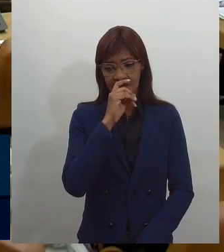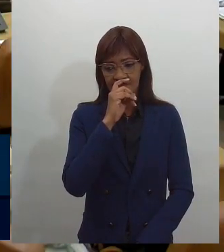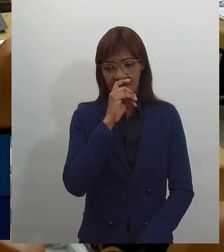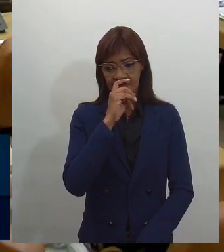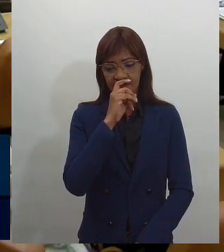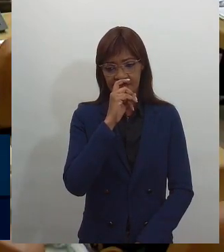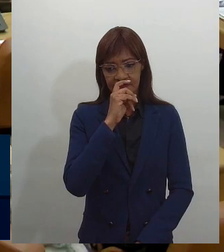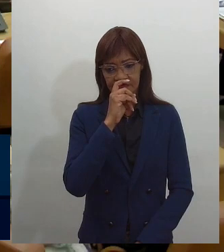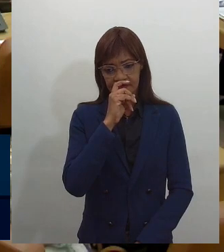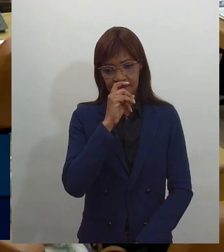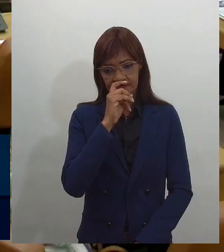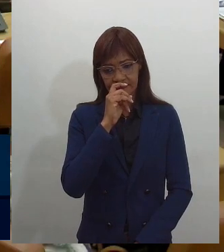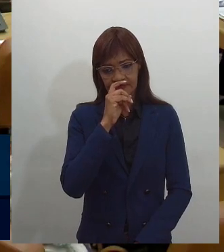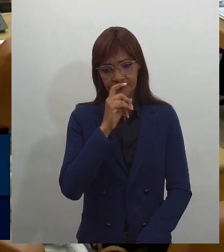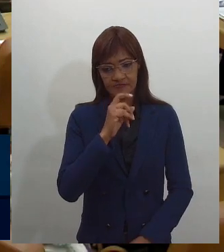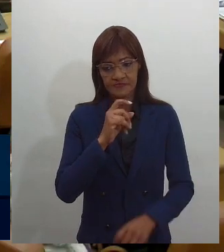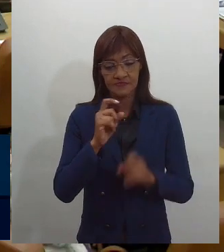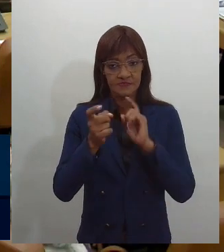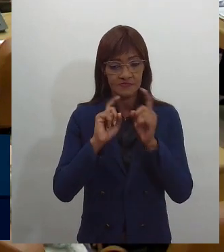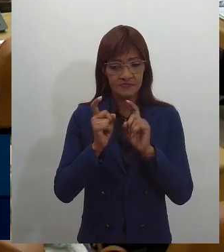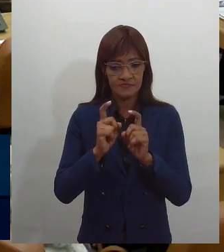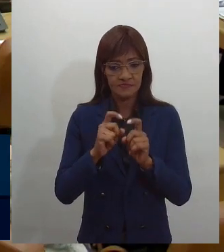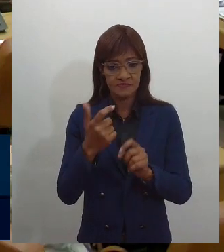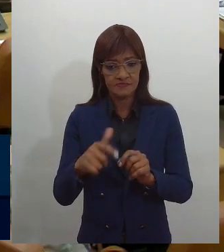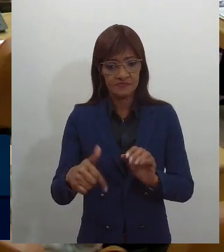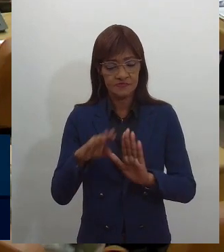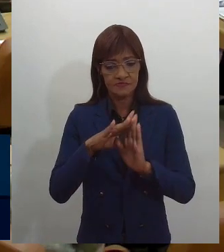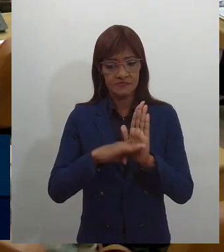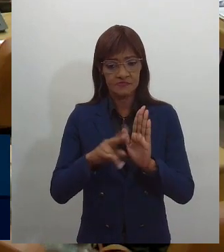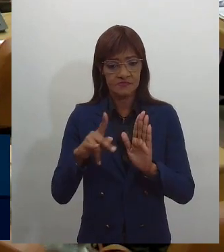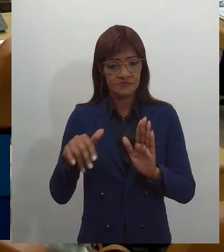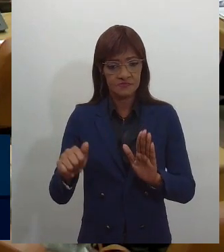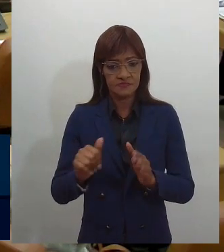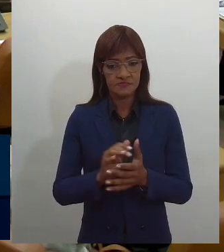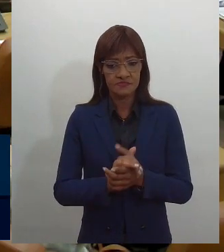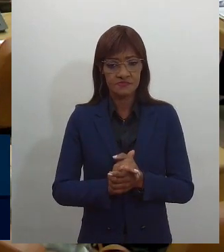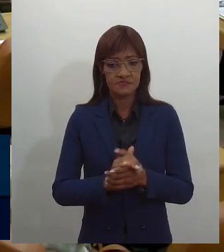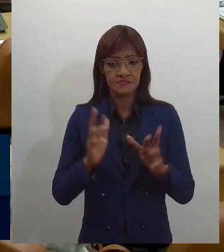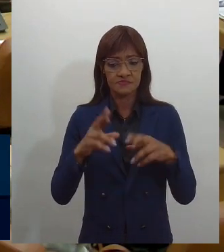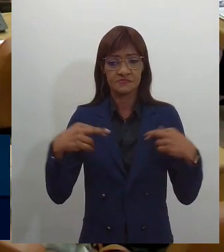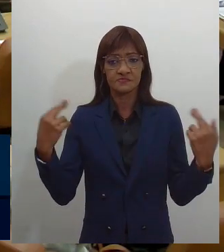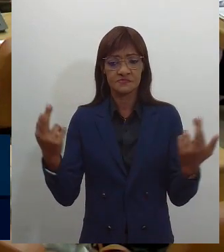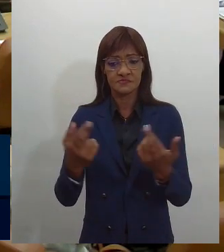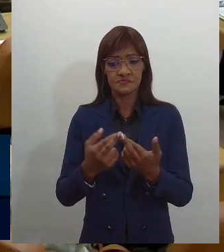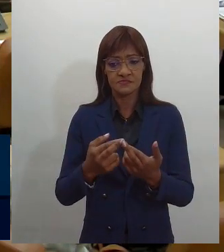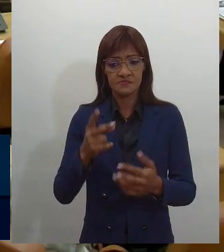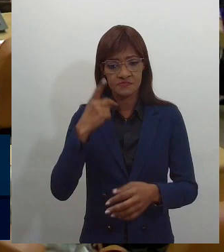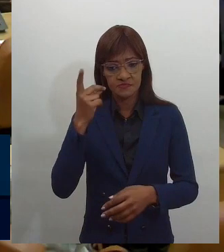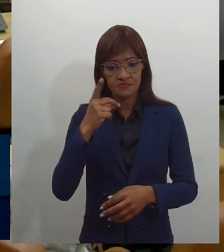pequeno expediente nem matéria para a ordem do dia, passamos ao grande expediente, com a palavra a deputada Linda Brasil.